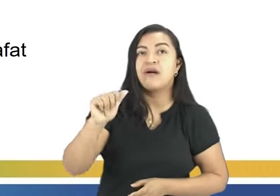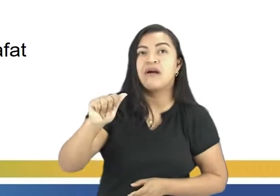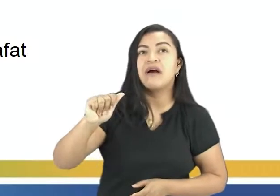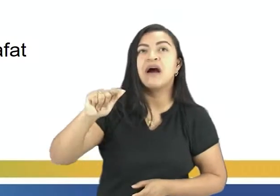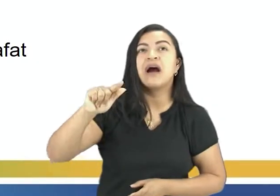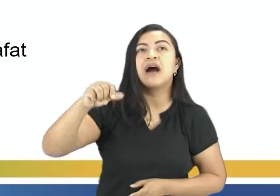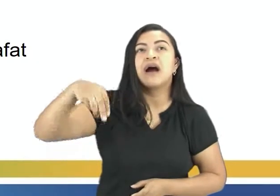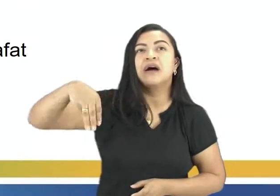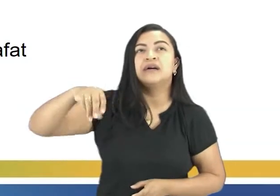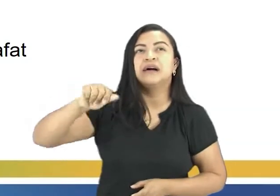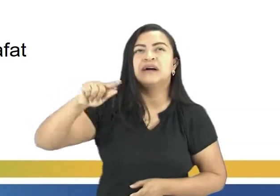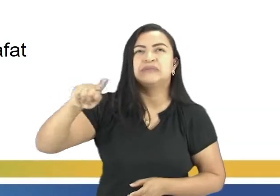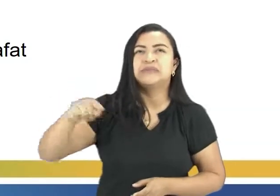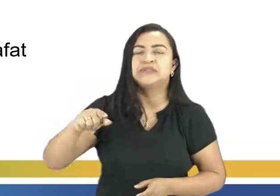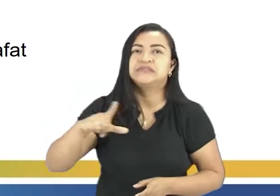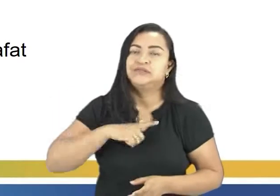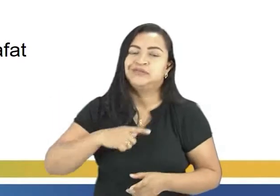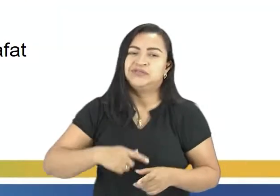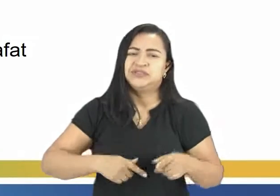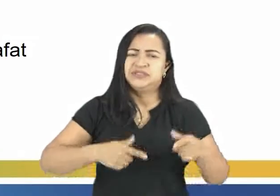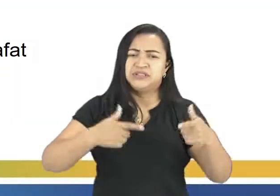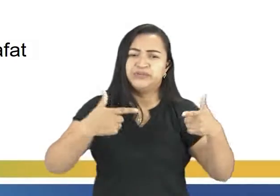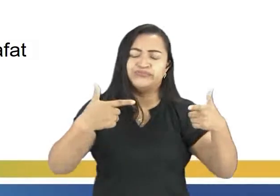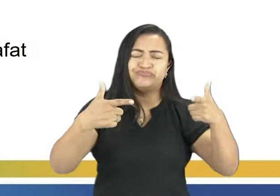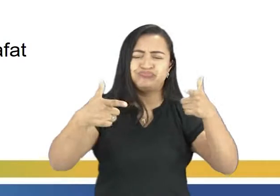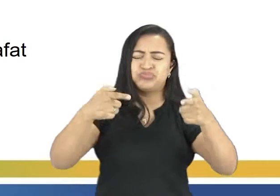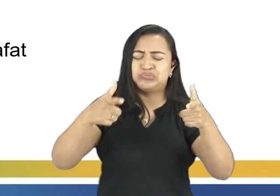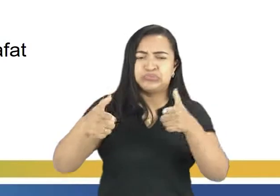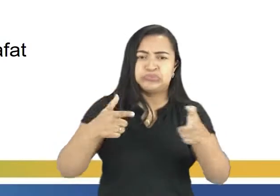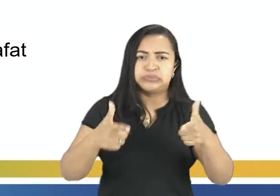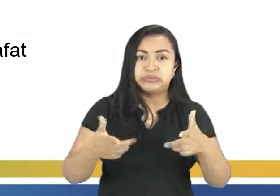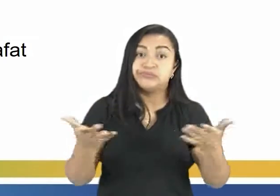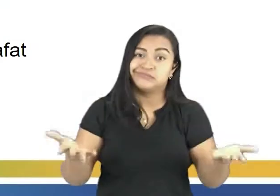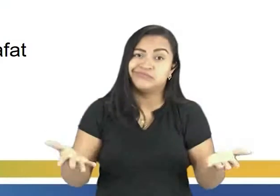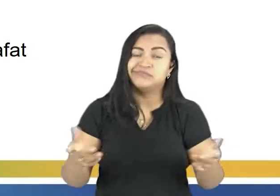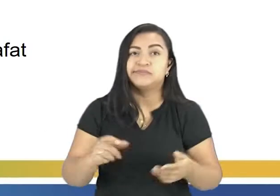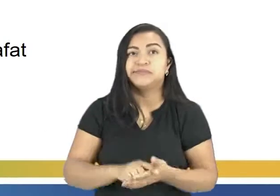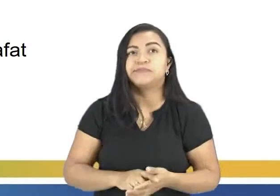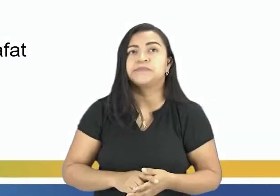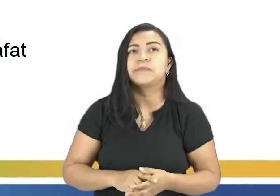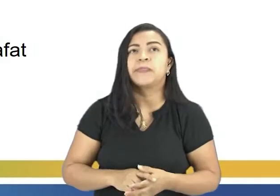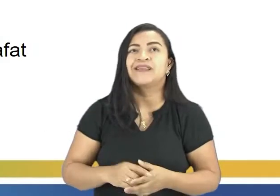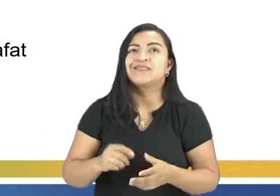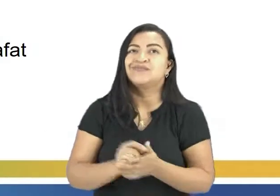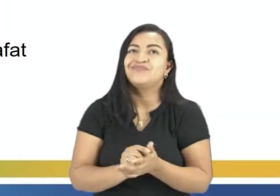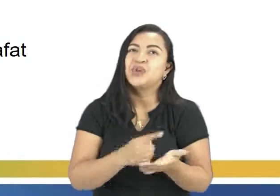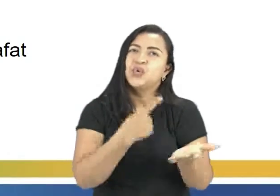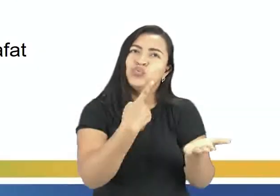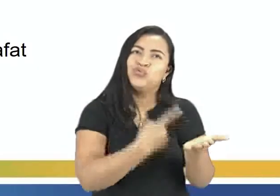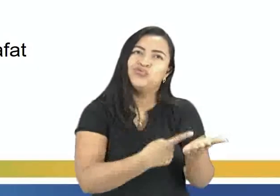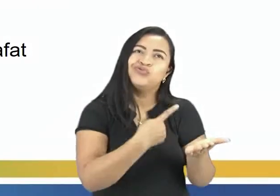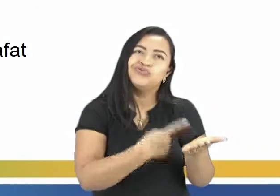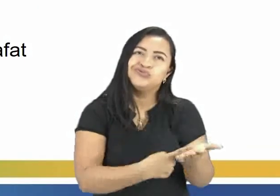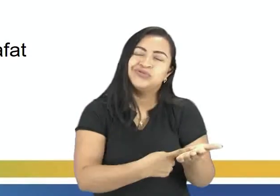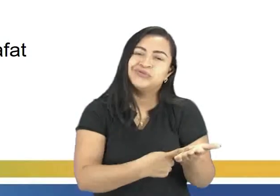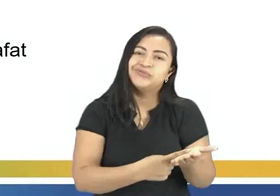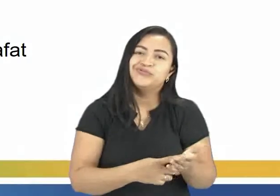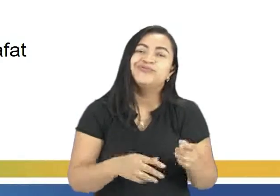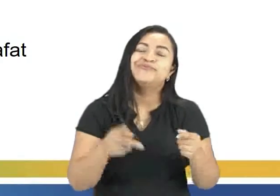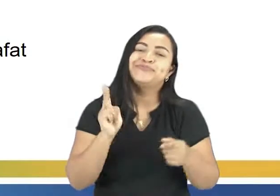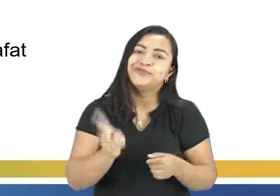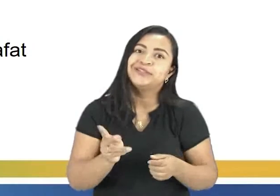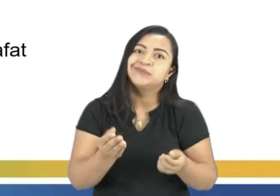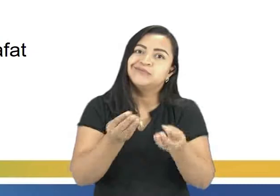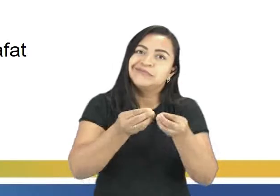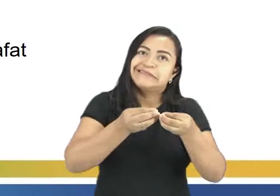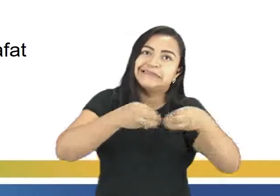né? Em 93, temos acordos, esses acordos sabem nós que eles sempre são quebrados a longo prazo. Em 95,